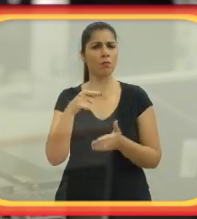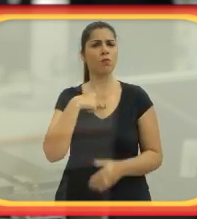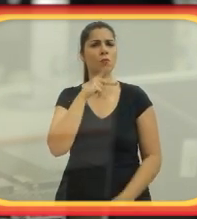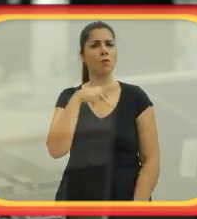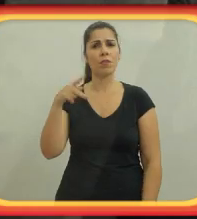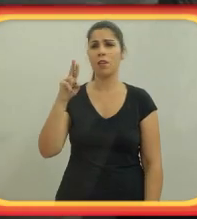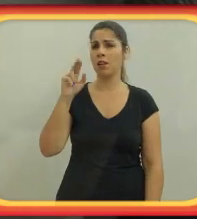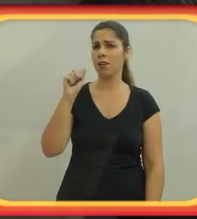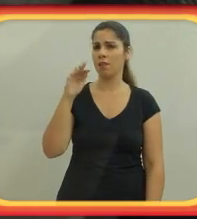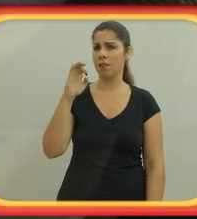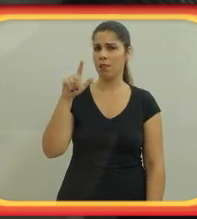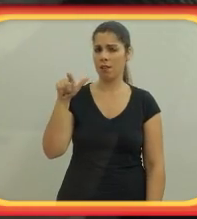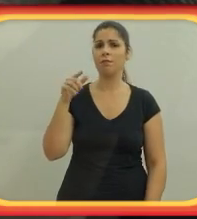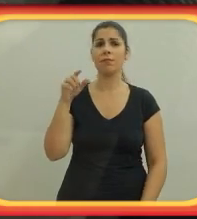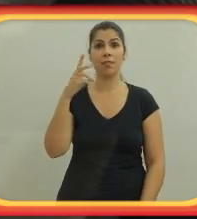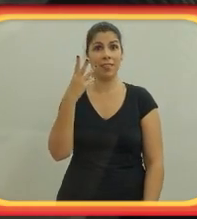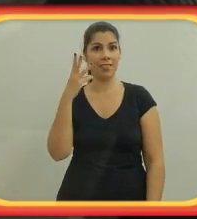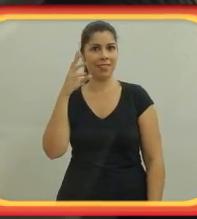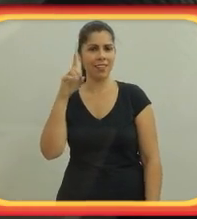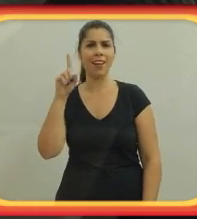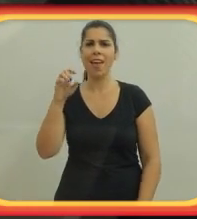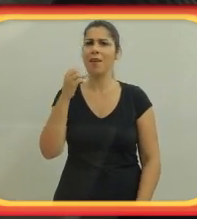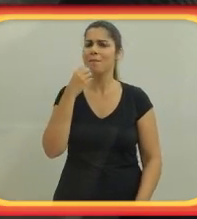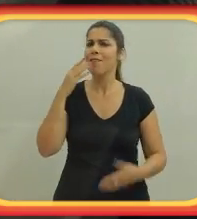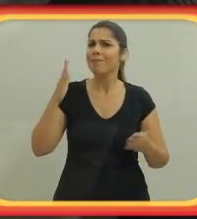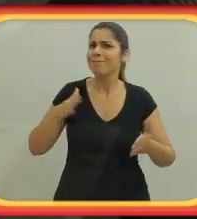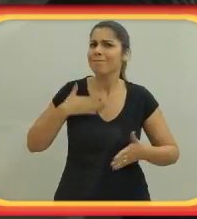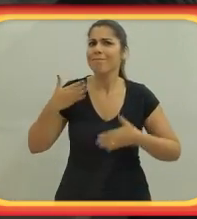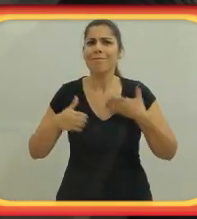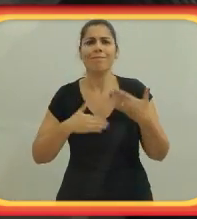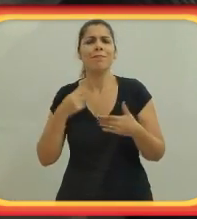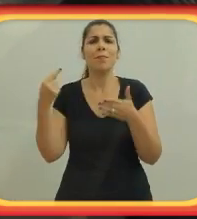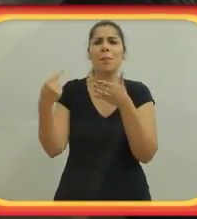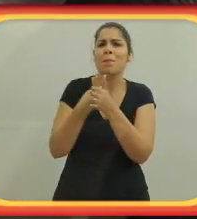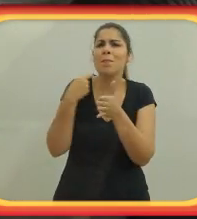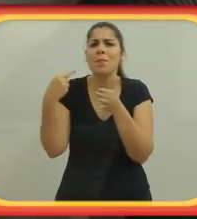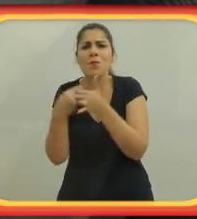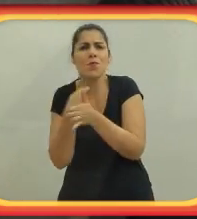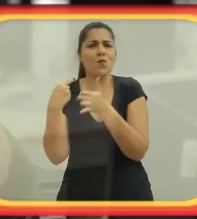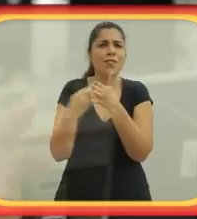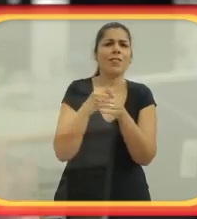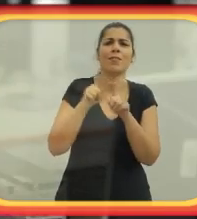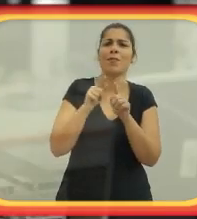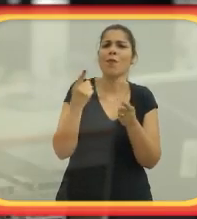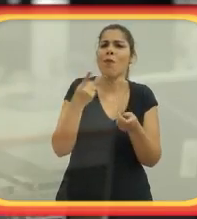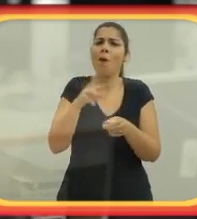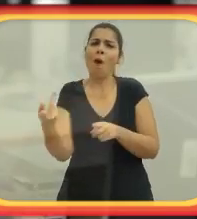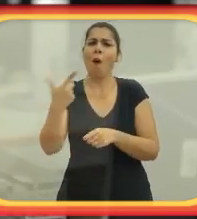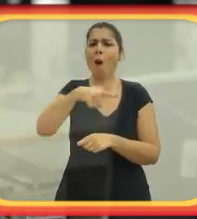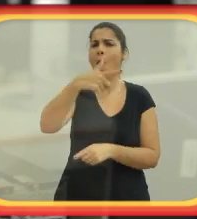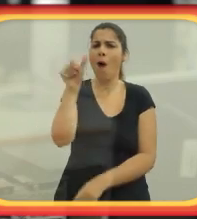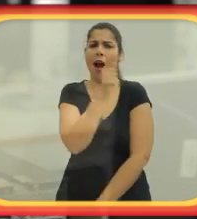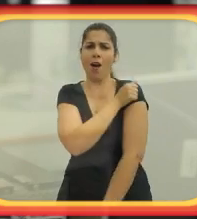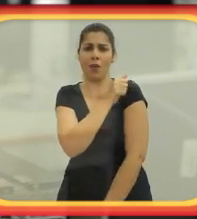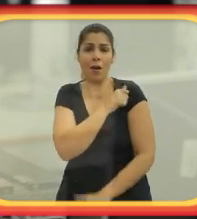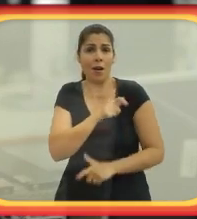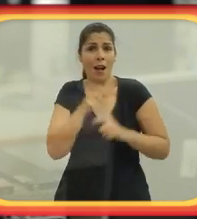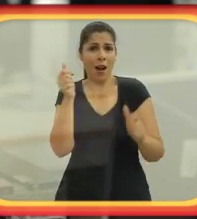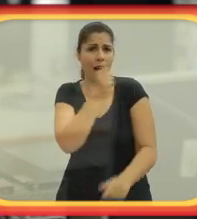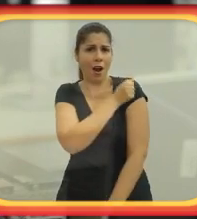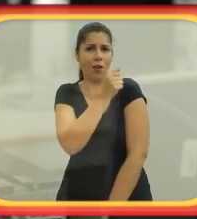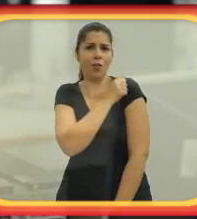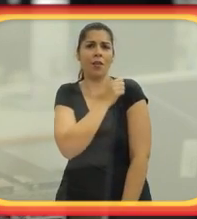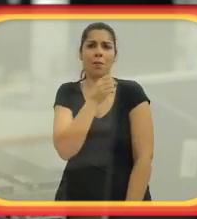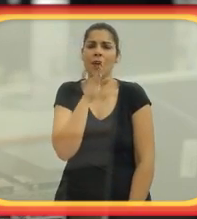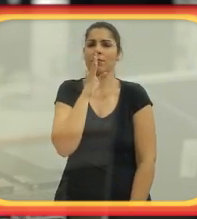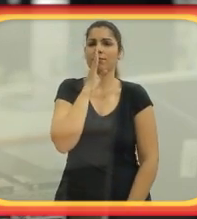também designer e eu sou professor da Rafaela de 3D. Ela é bem efusiva, tipo assim, ela pergunta mesmo, entendeu? Ou seja, ao